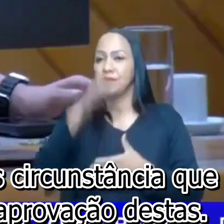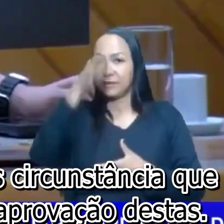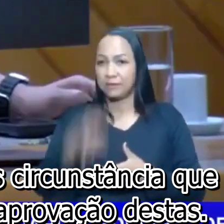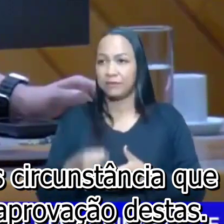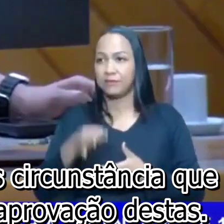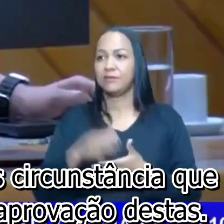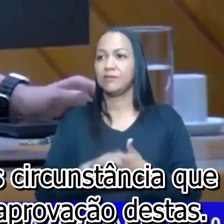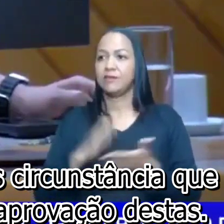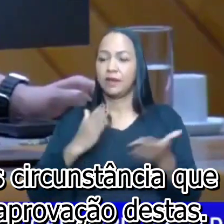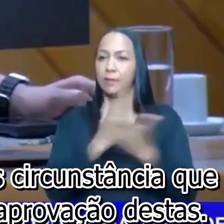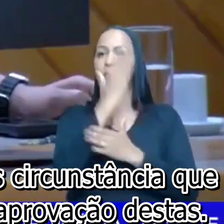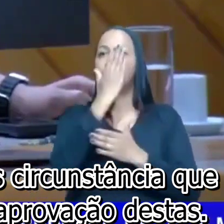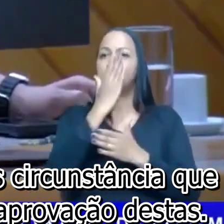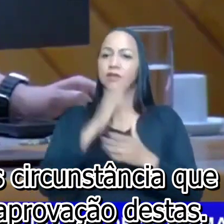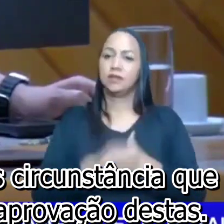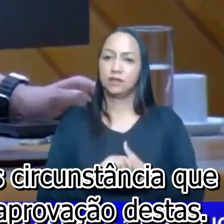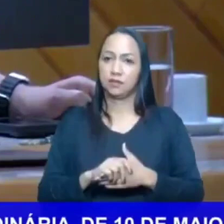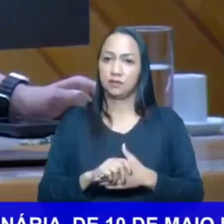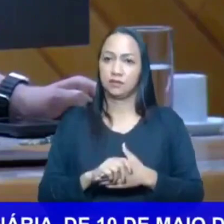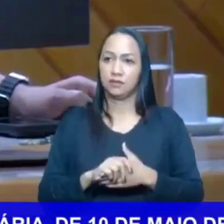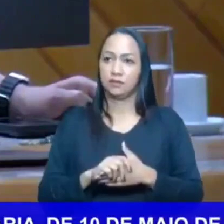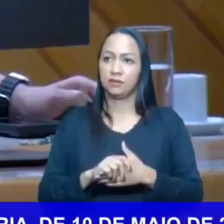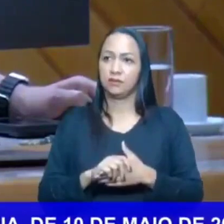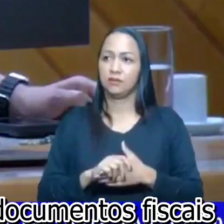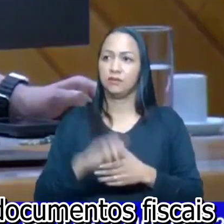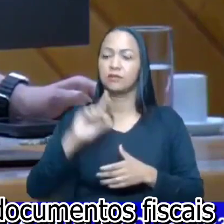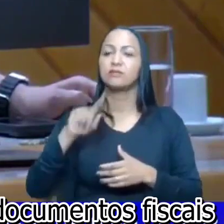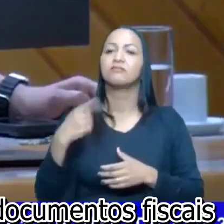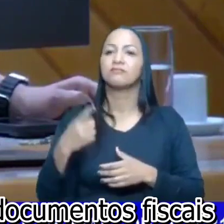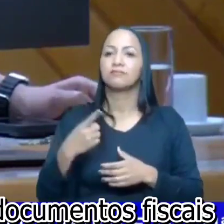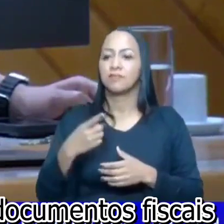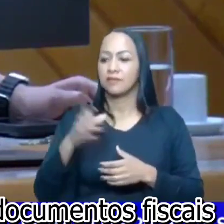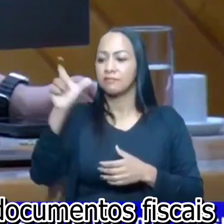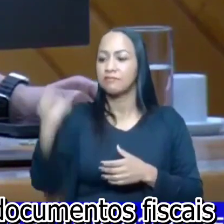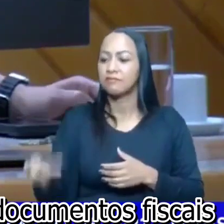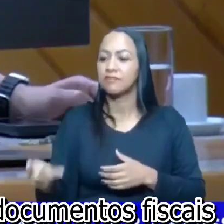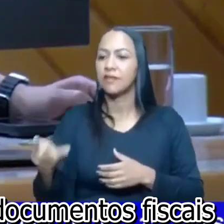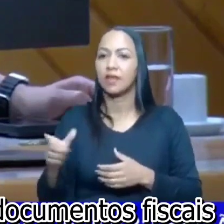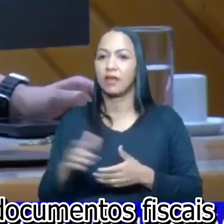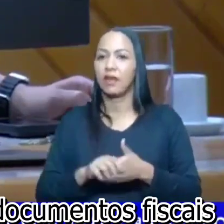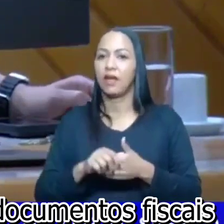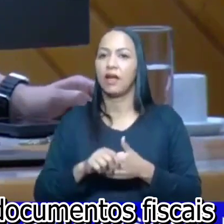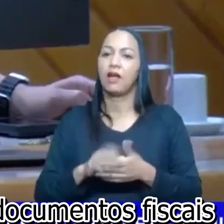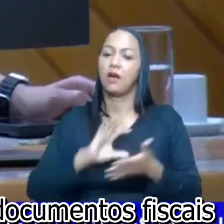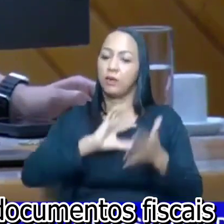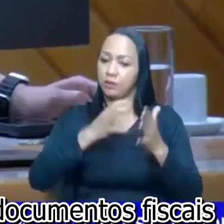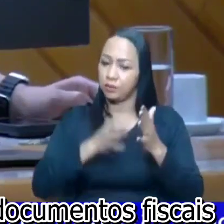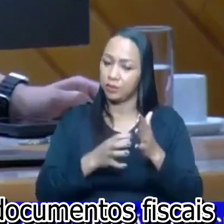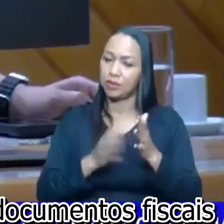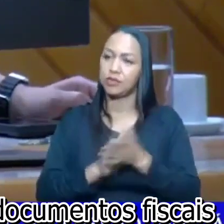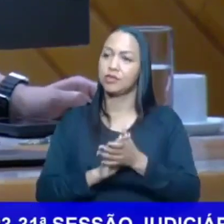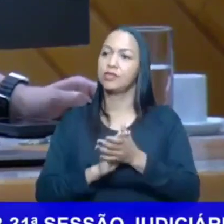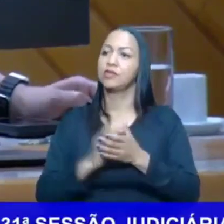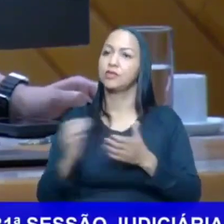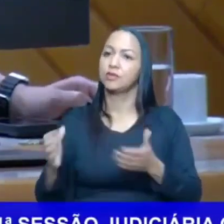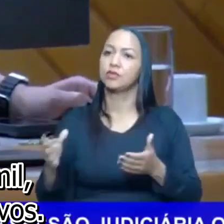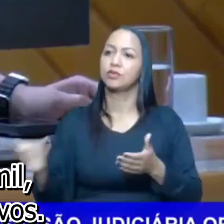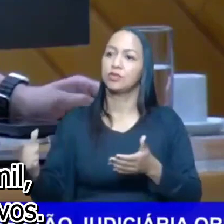contas e enseja a desaprovação destas. Demais disso, o interessado deixou de comprovar por documentos fiscais